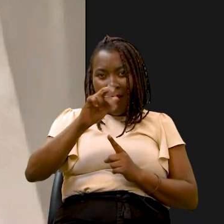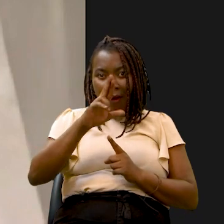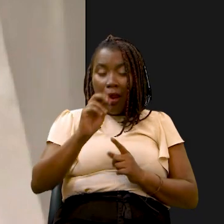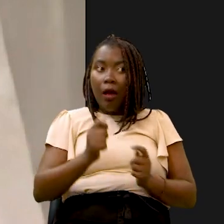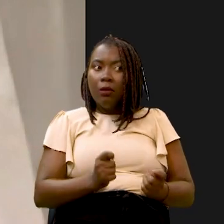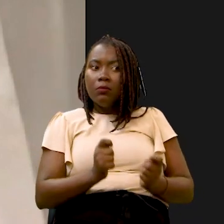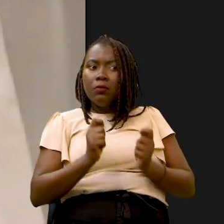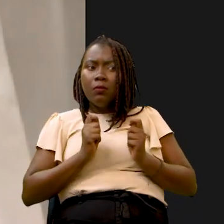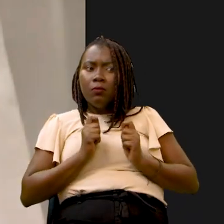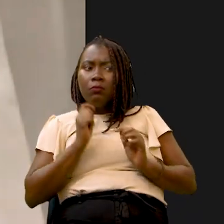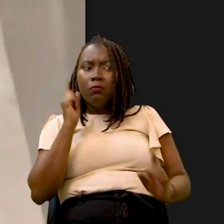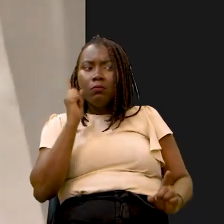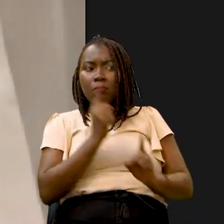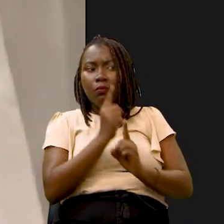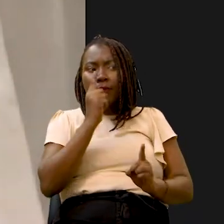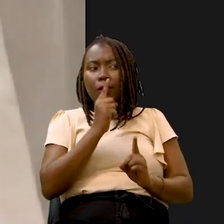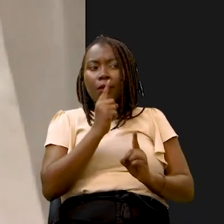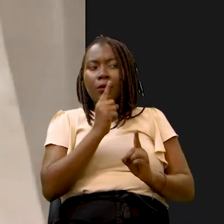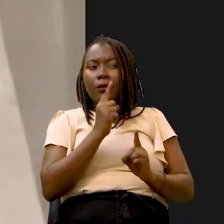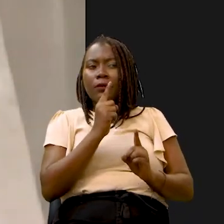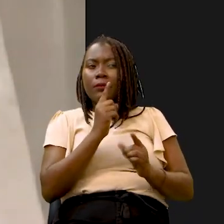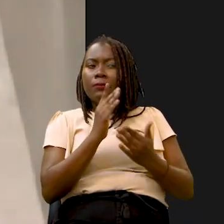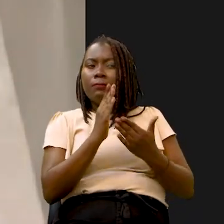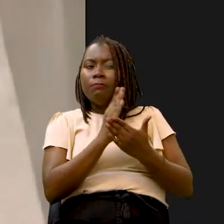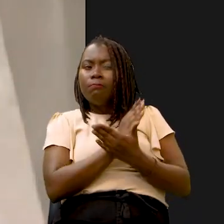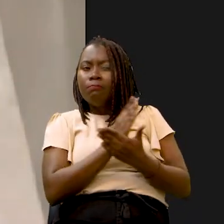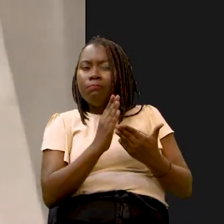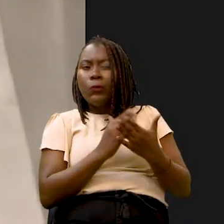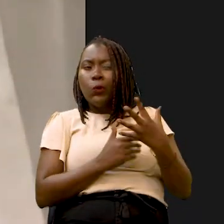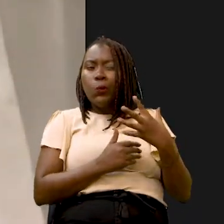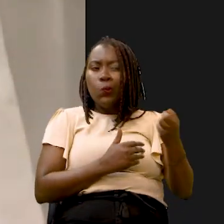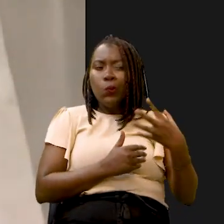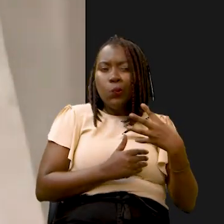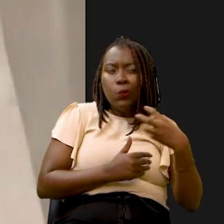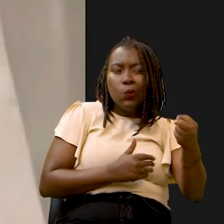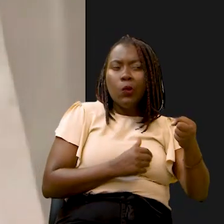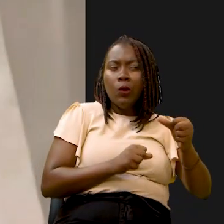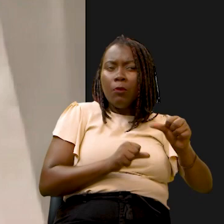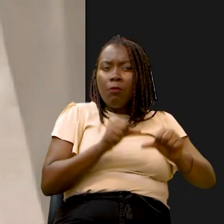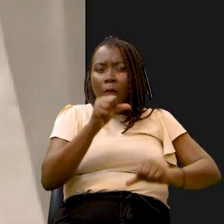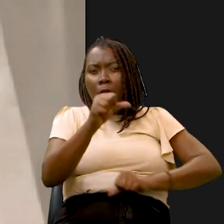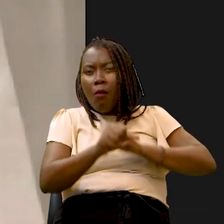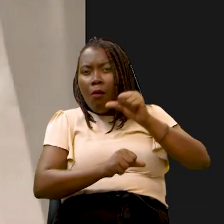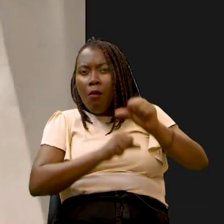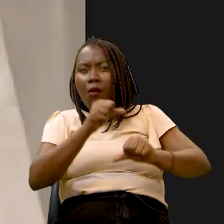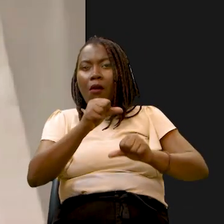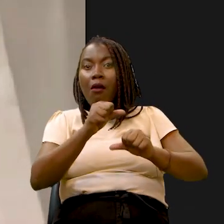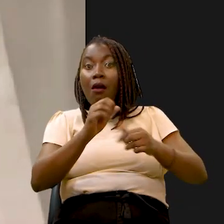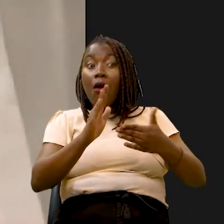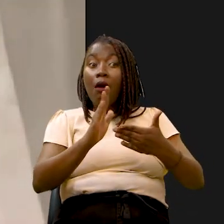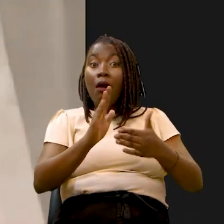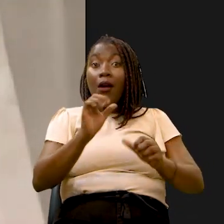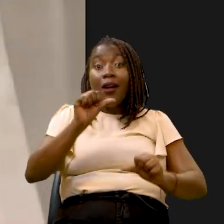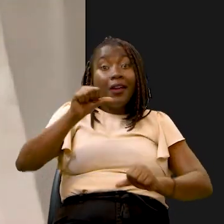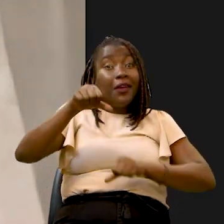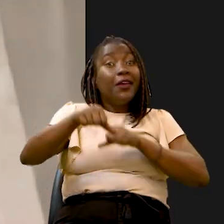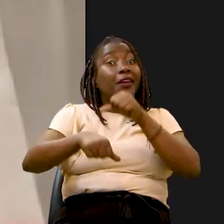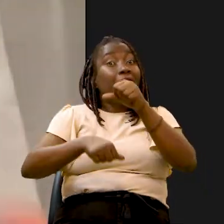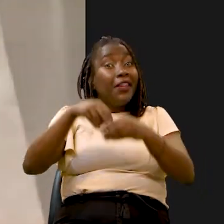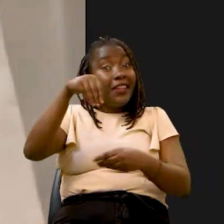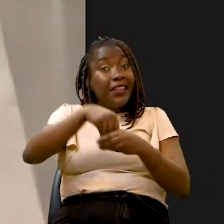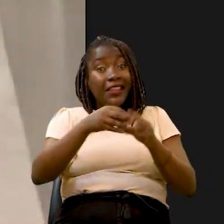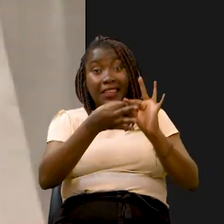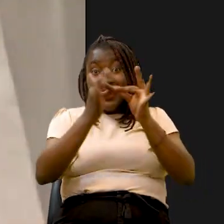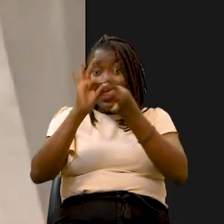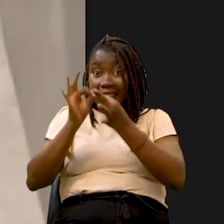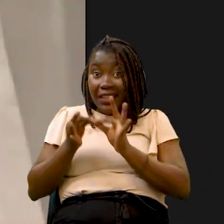molecular, nos permitiram detectar certos receptores, certas mutações,